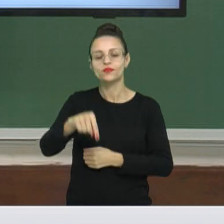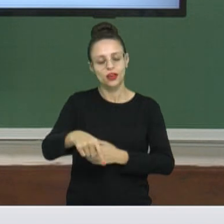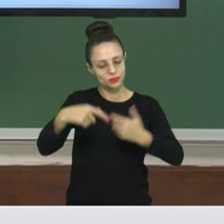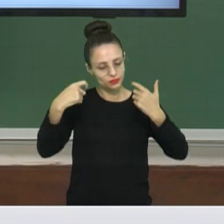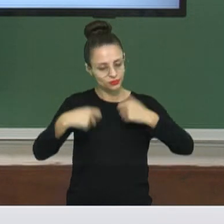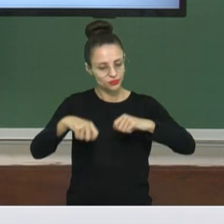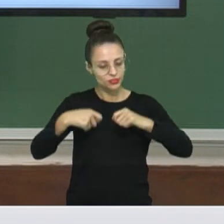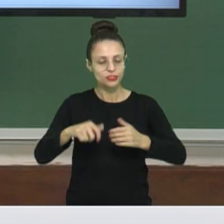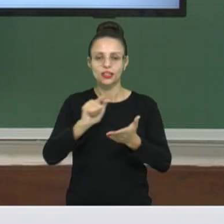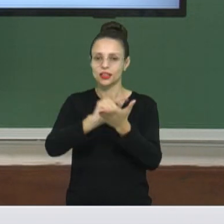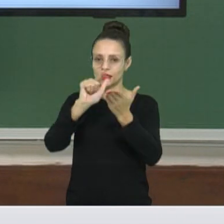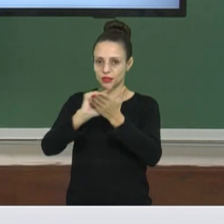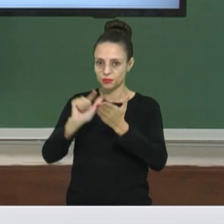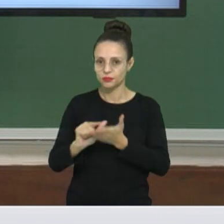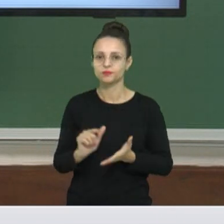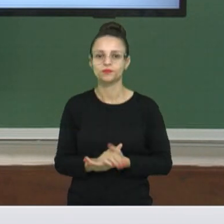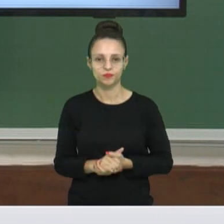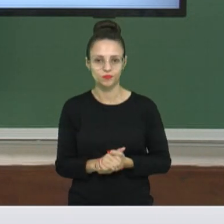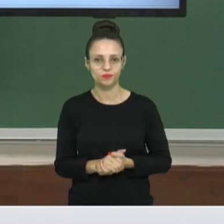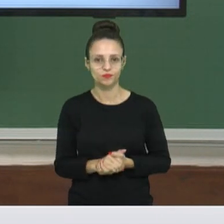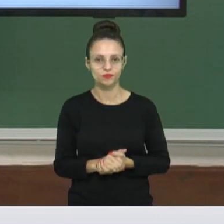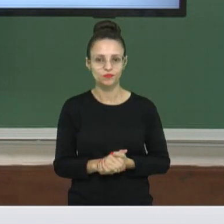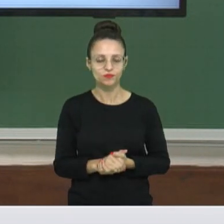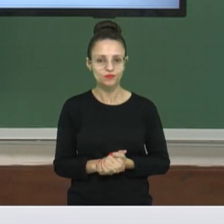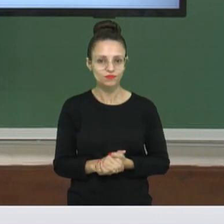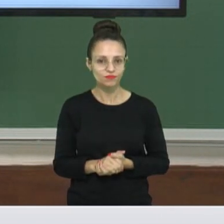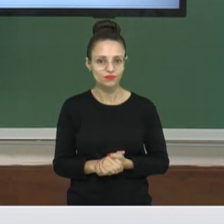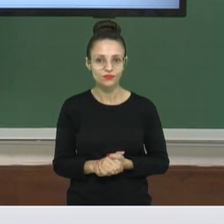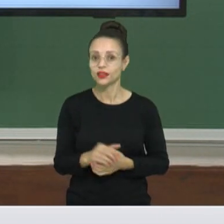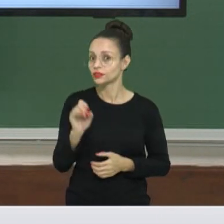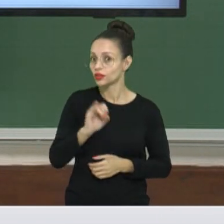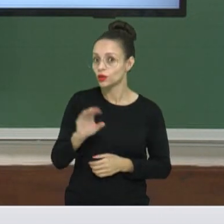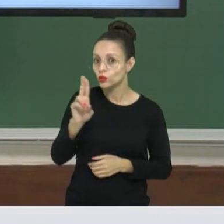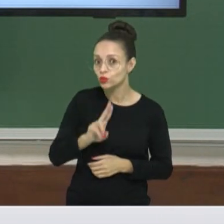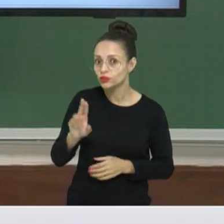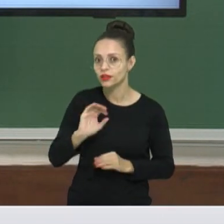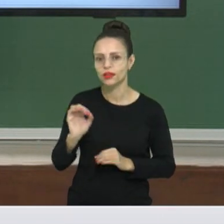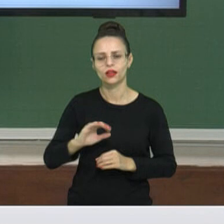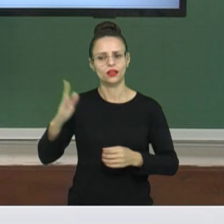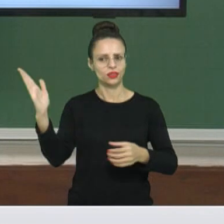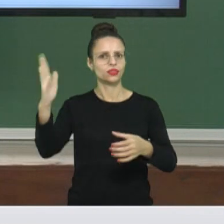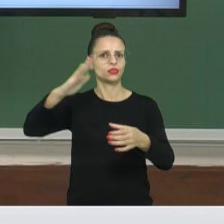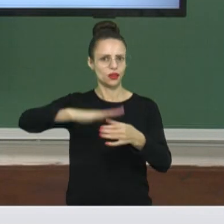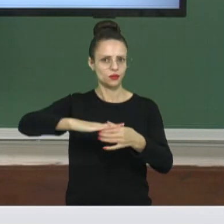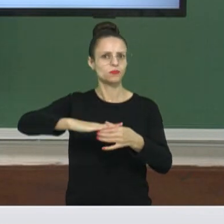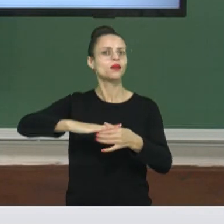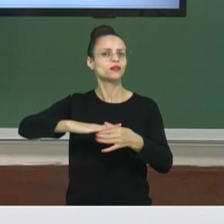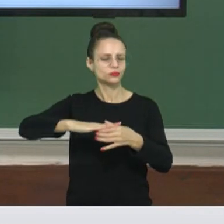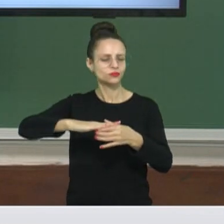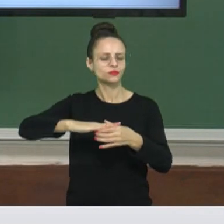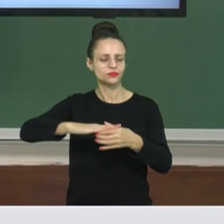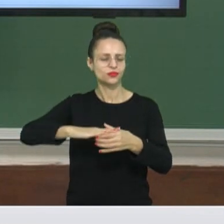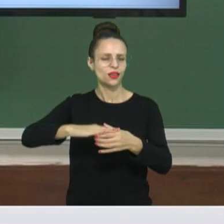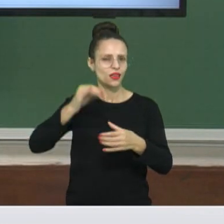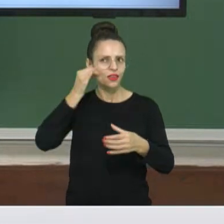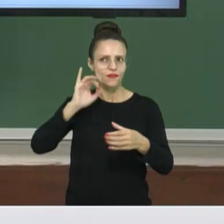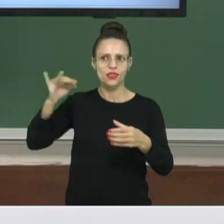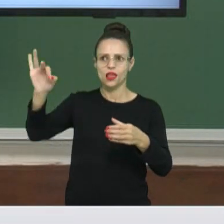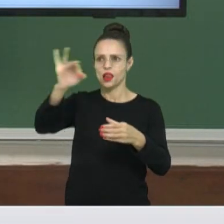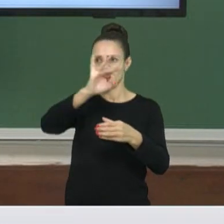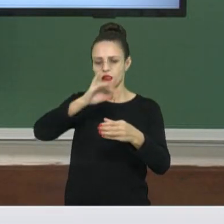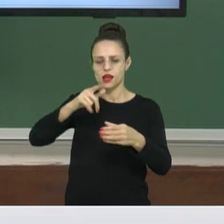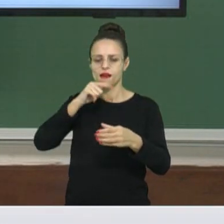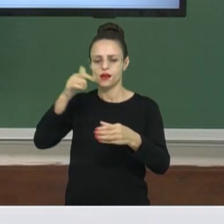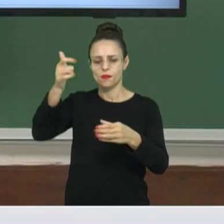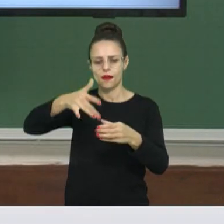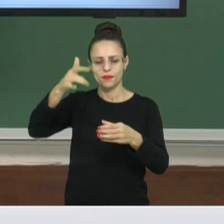Lave bem, limpe bem quando for trocar. E se não está usando, vedar para que não tenha circulação ali de ar